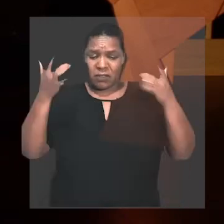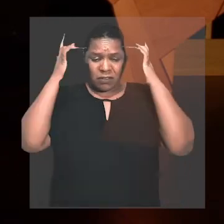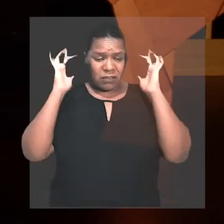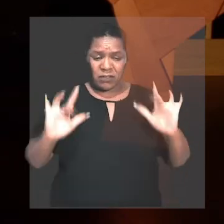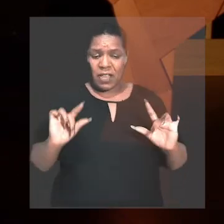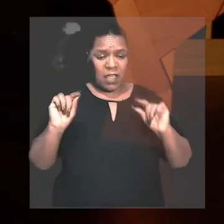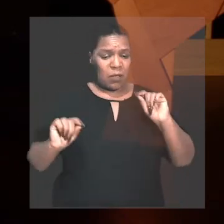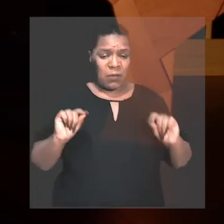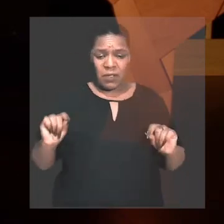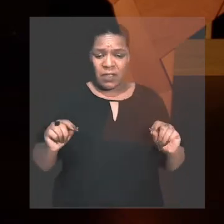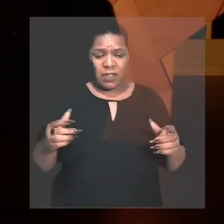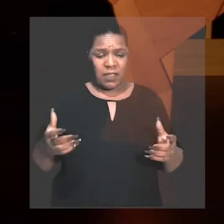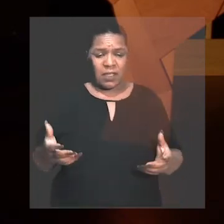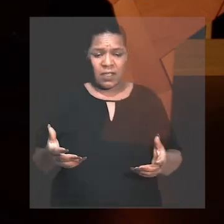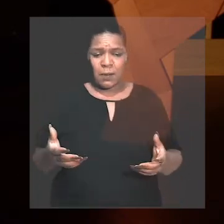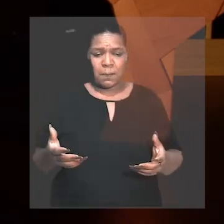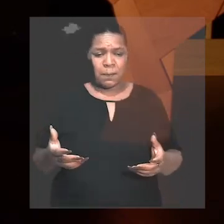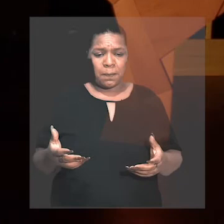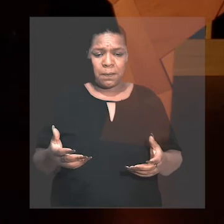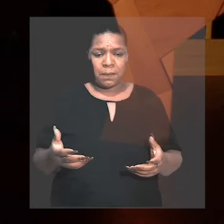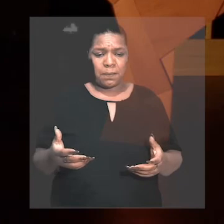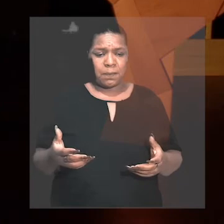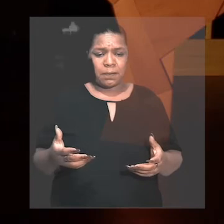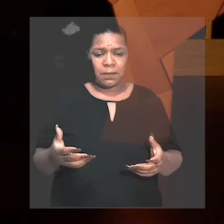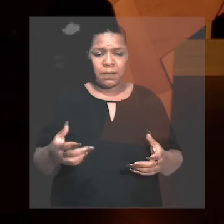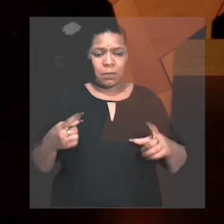depois das coisas que a gente não sabe o que é.